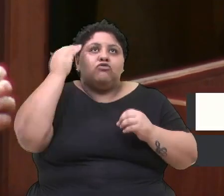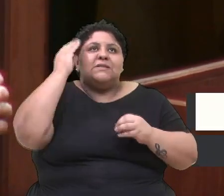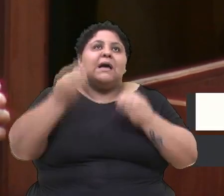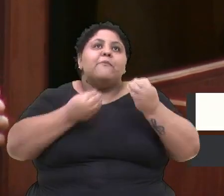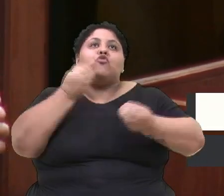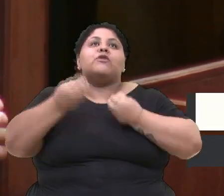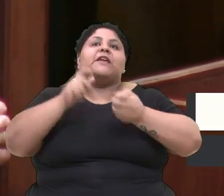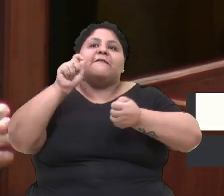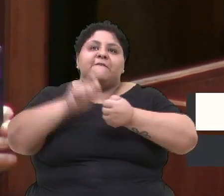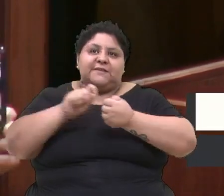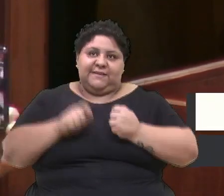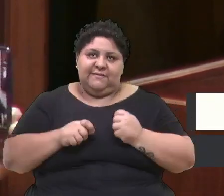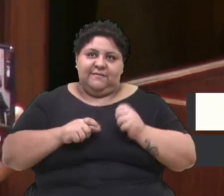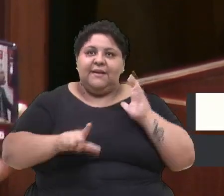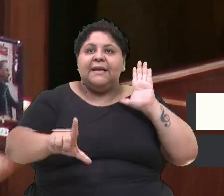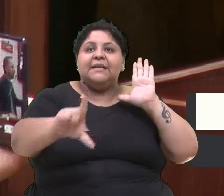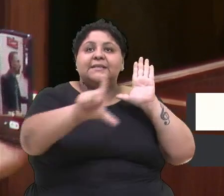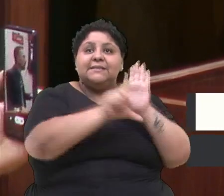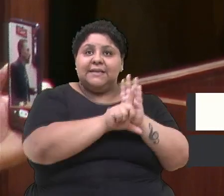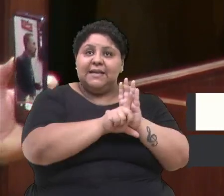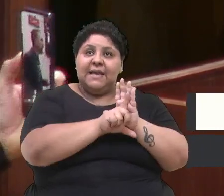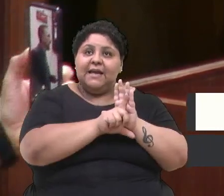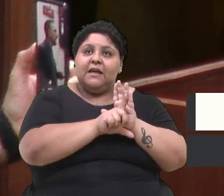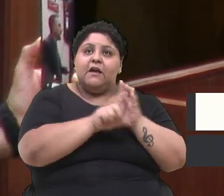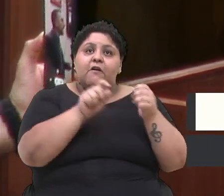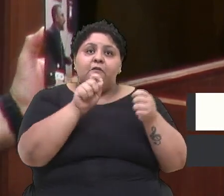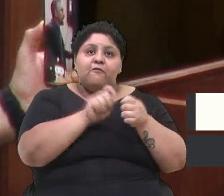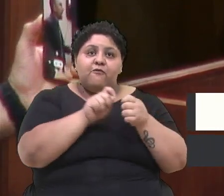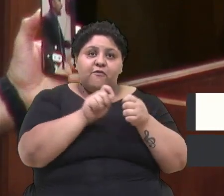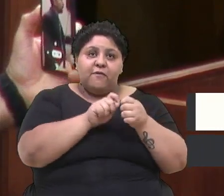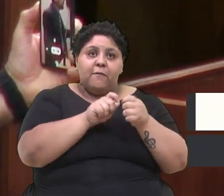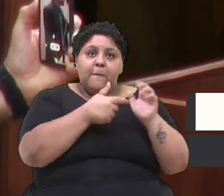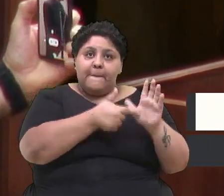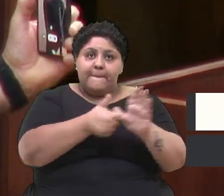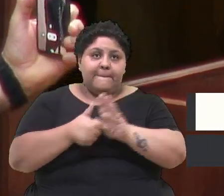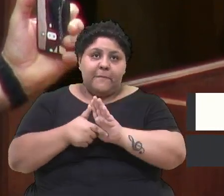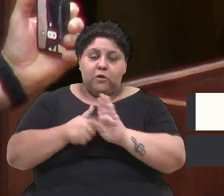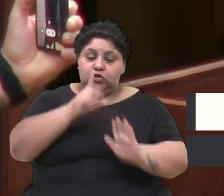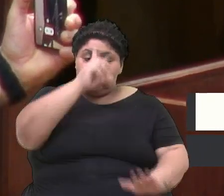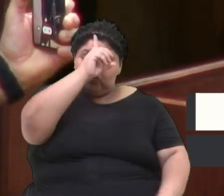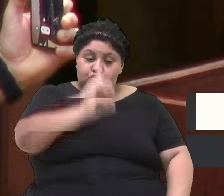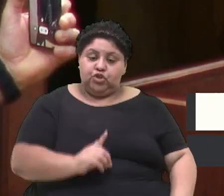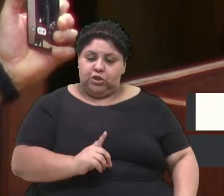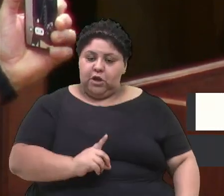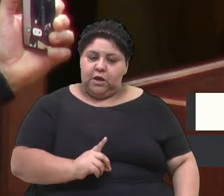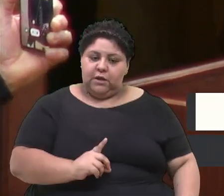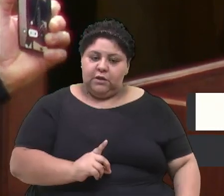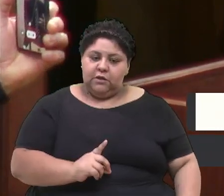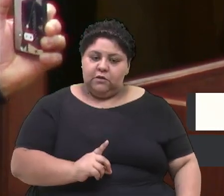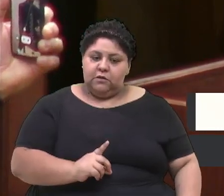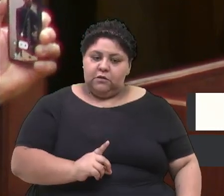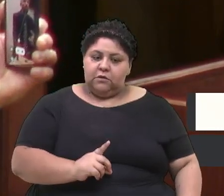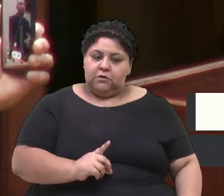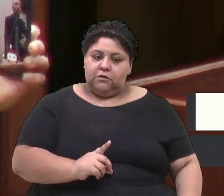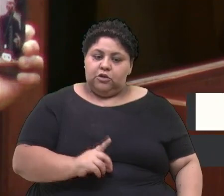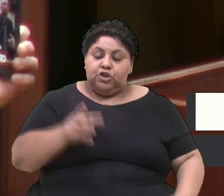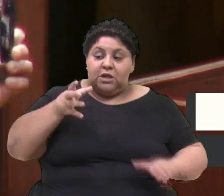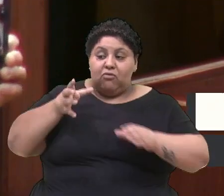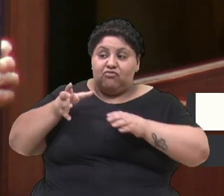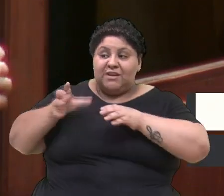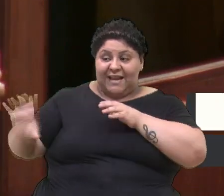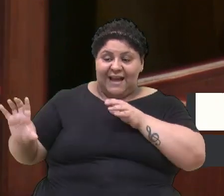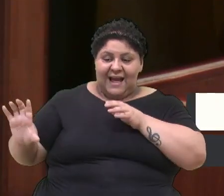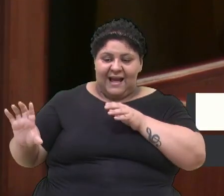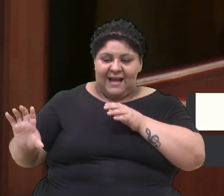ao encontro de um direito, que é a não abnegação do cidadão, do qual